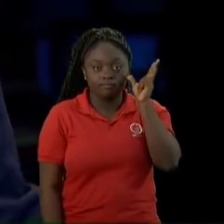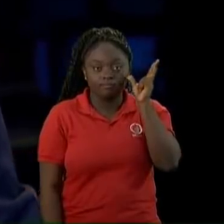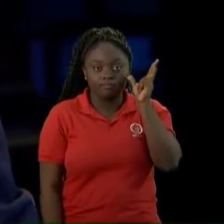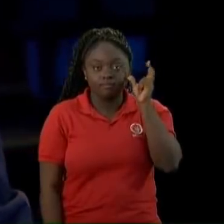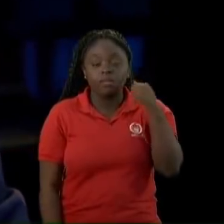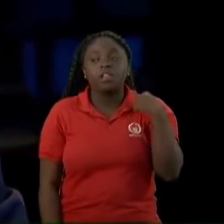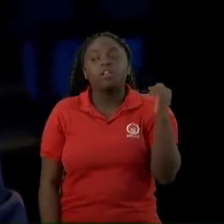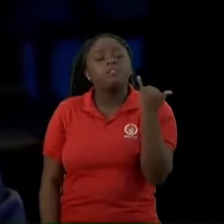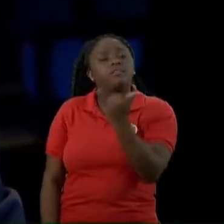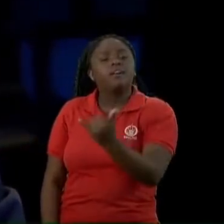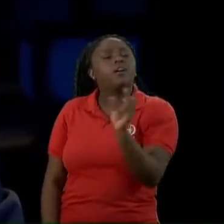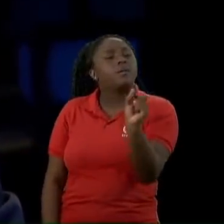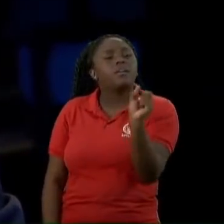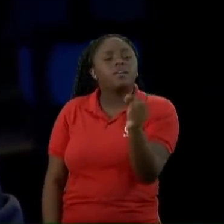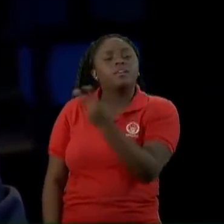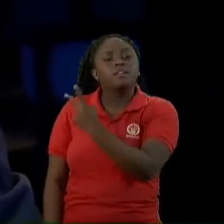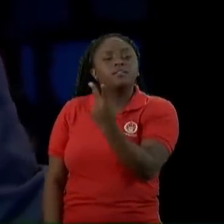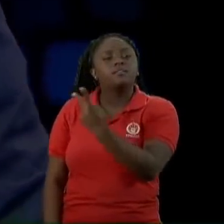O que é eu vou falar para eles?